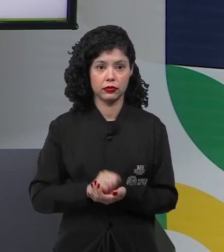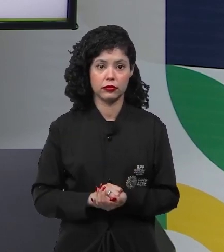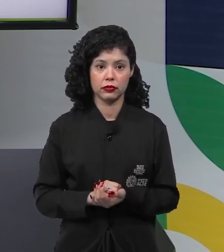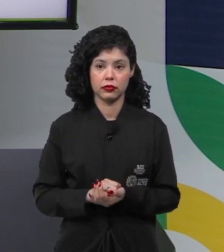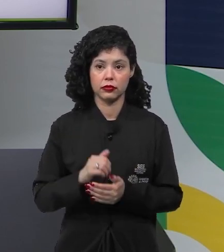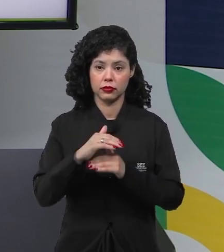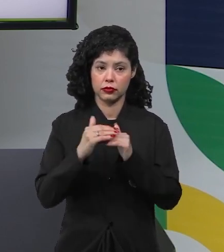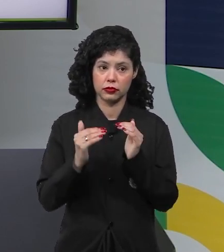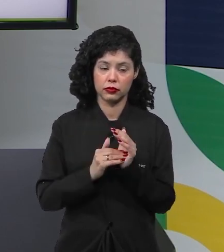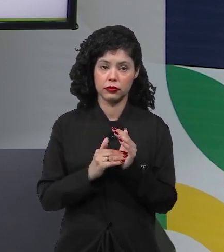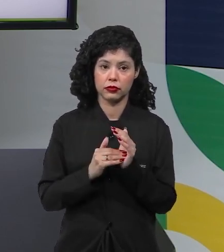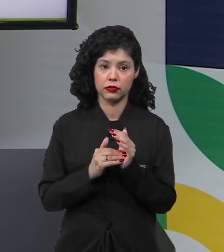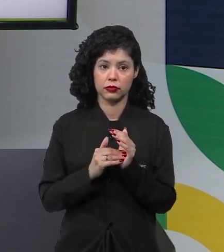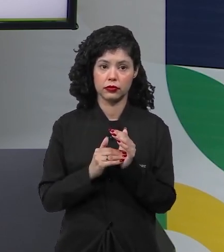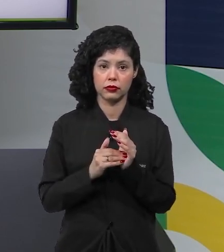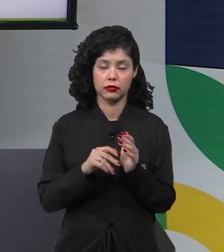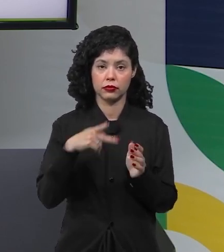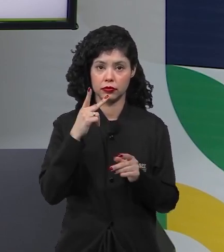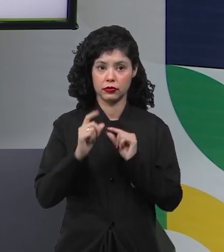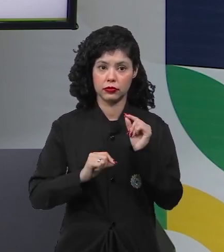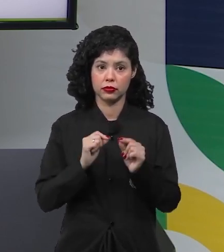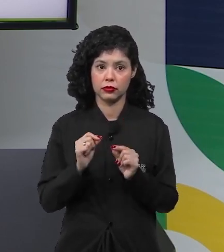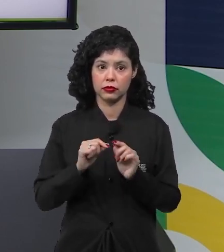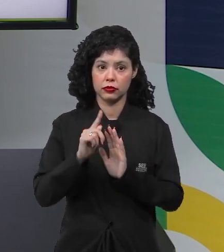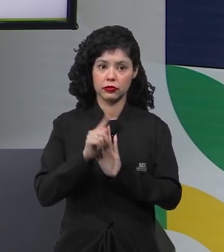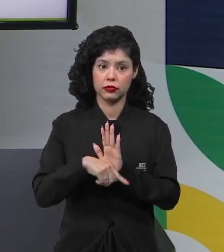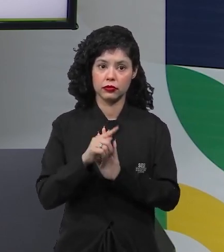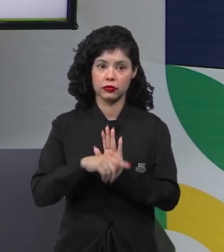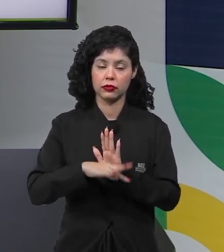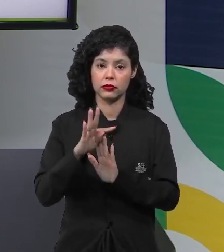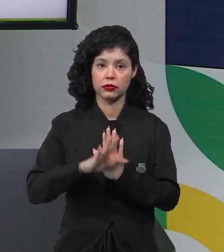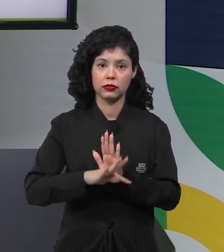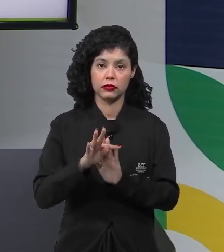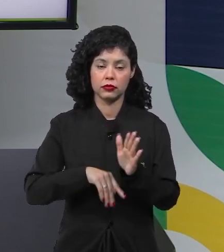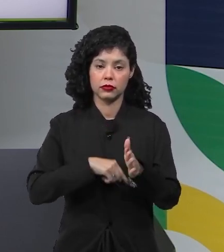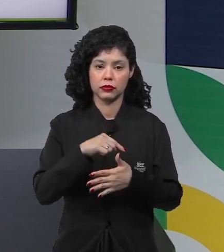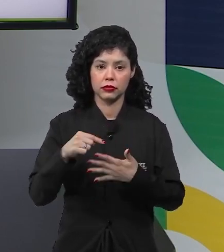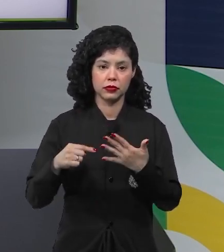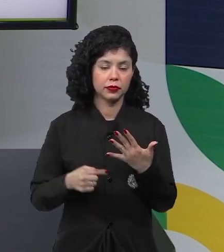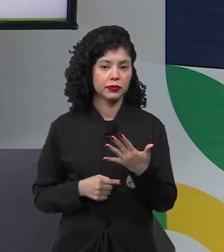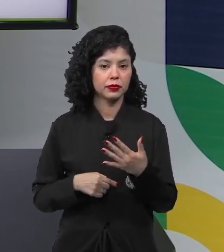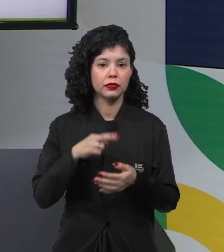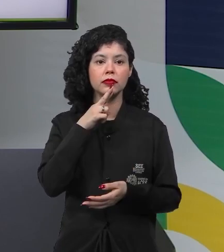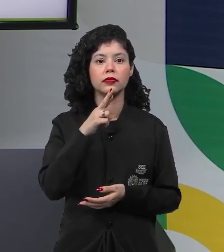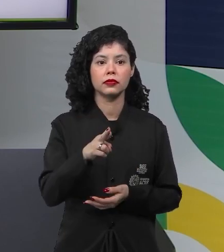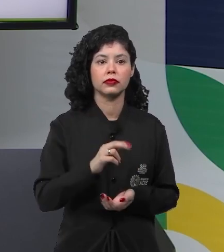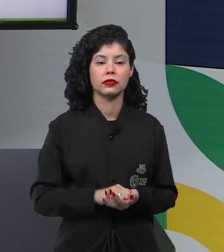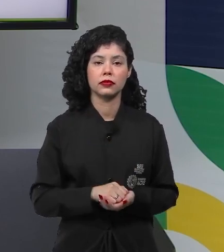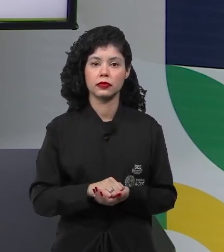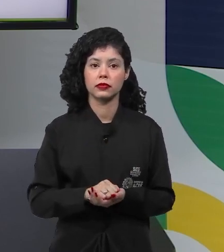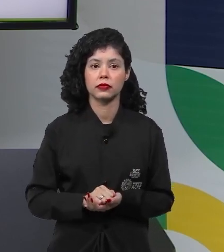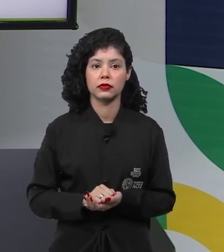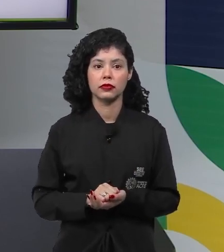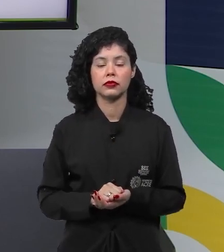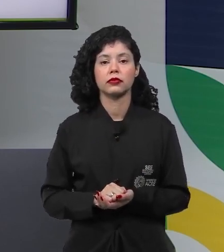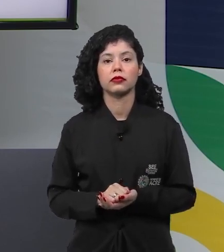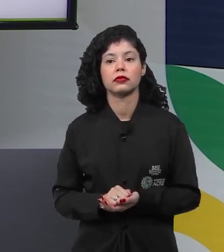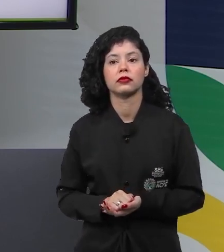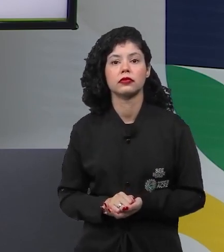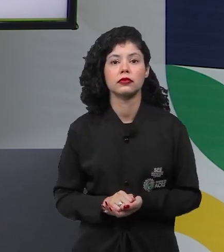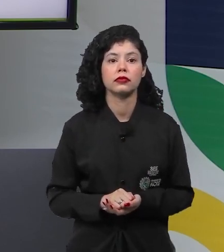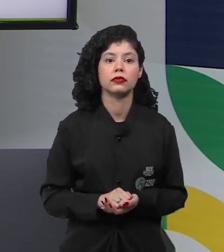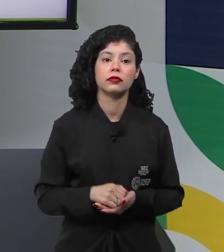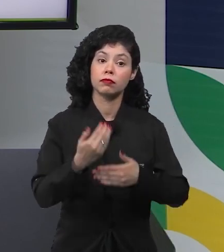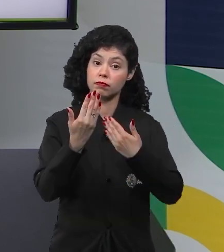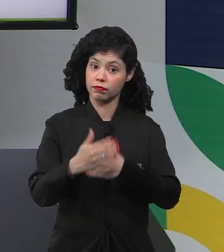sobre tudo que falamos sobre os gêneros textuais, e agora nós vamos resolver uma atividade que estava